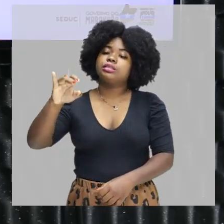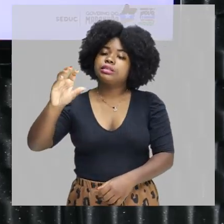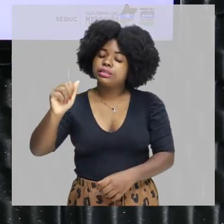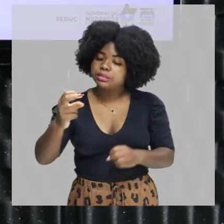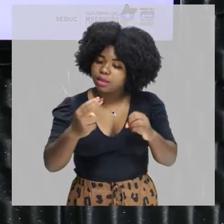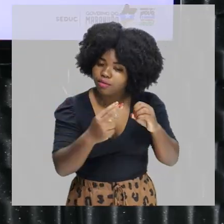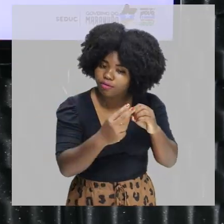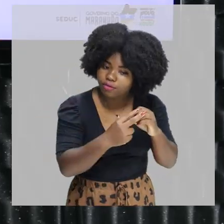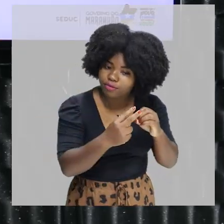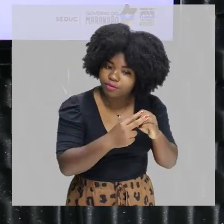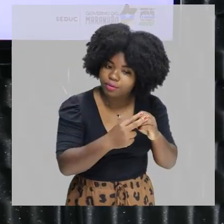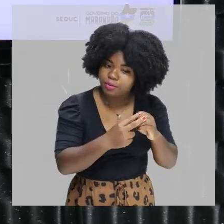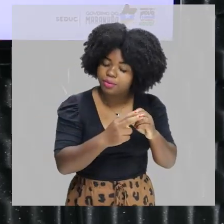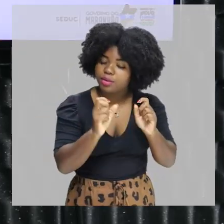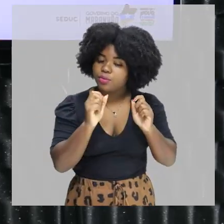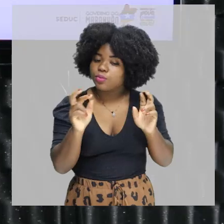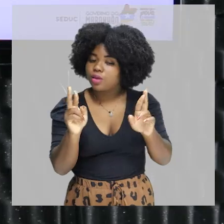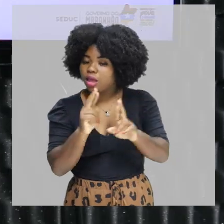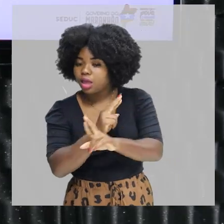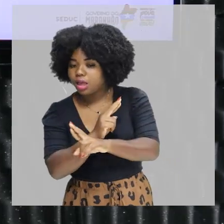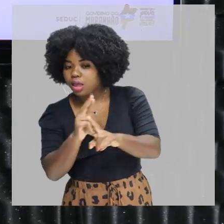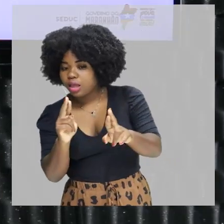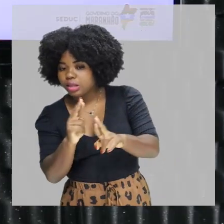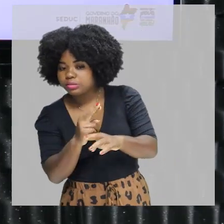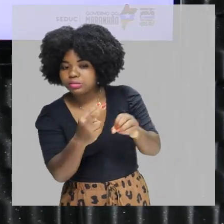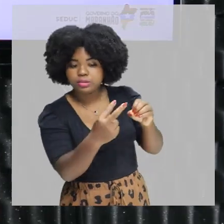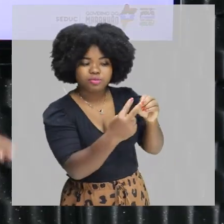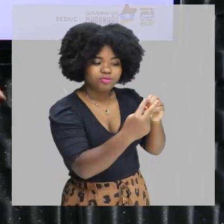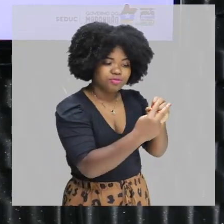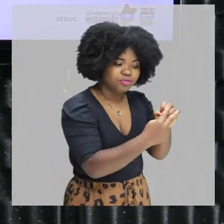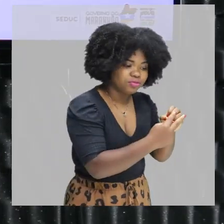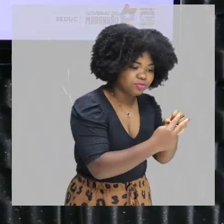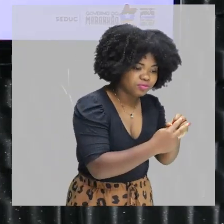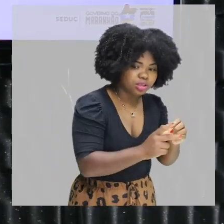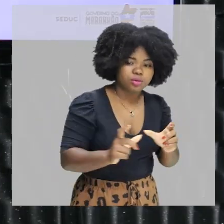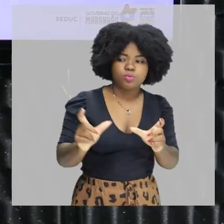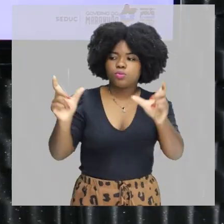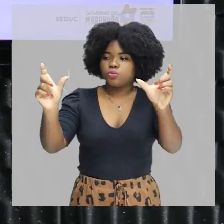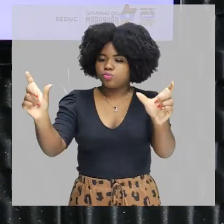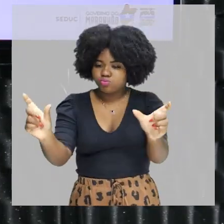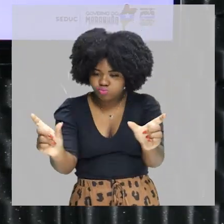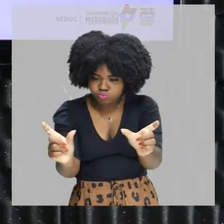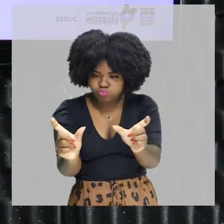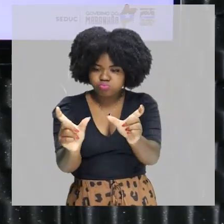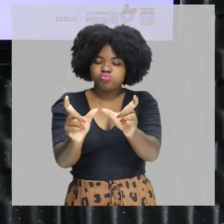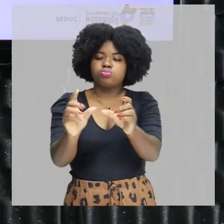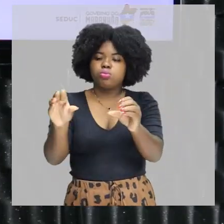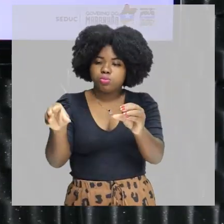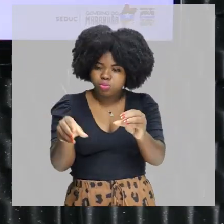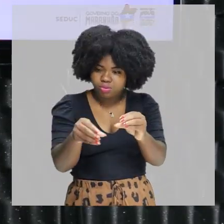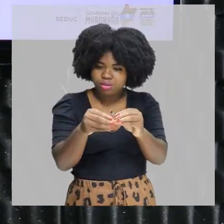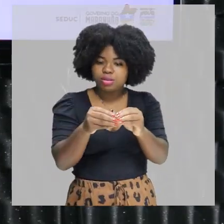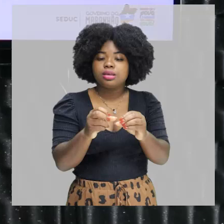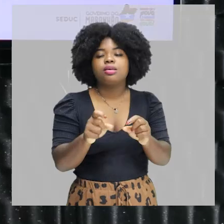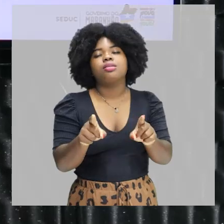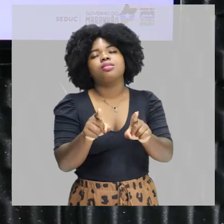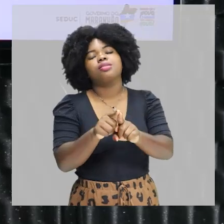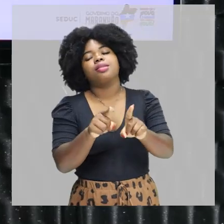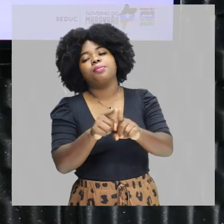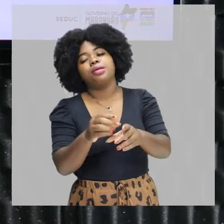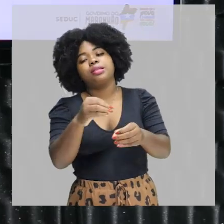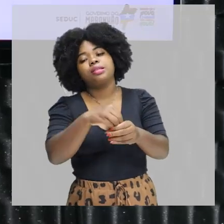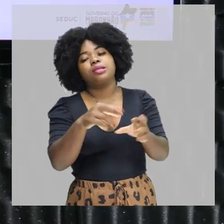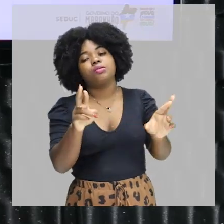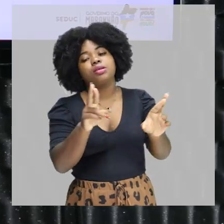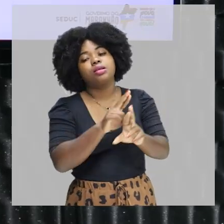regência é a relação que há entre verbo e complemento. E, claro, dentro dessa